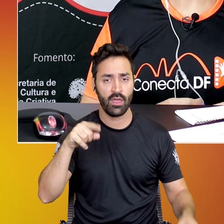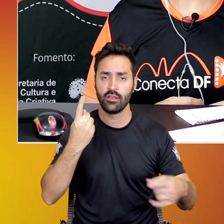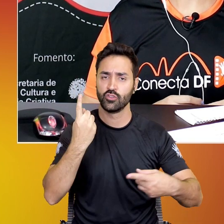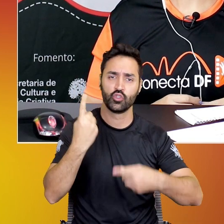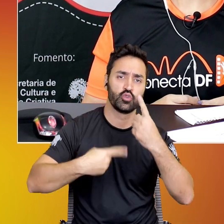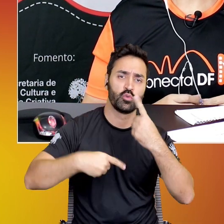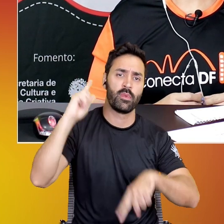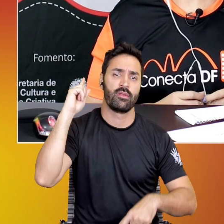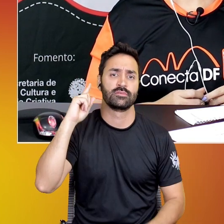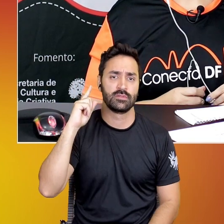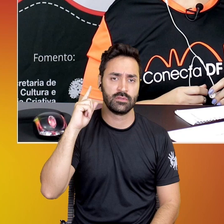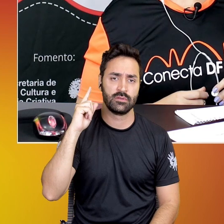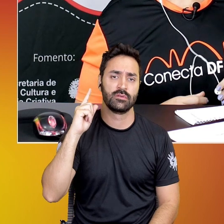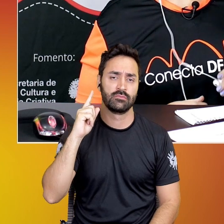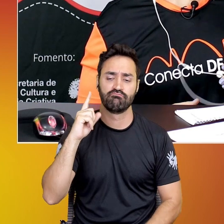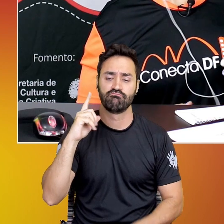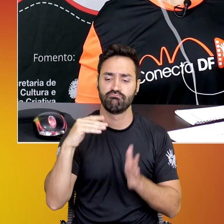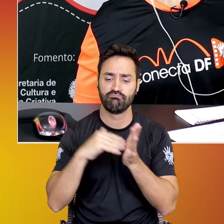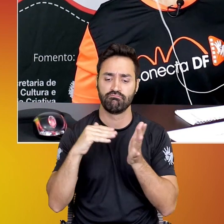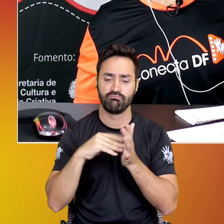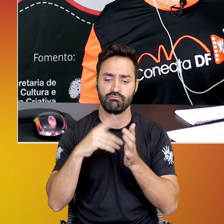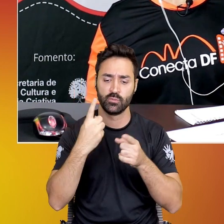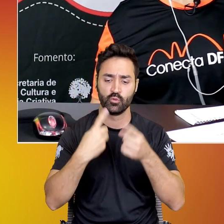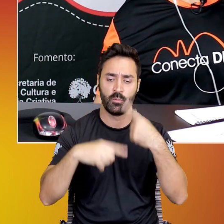Sim, superação, excelente.